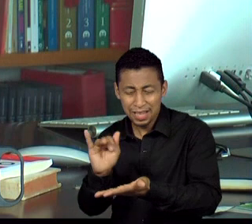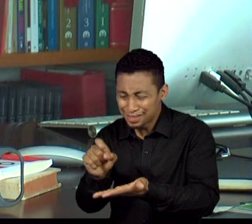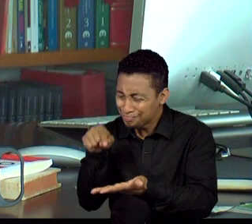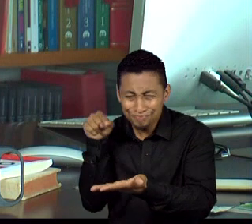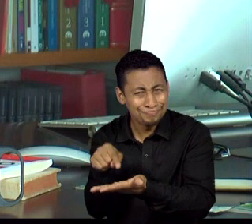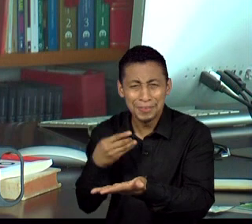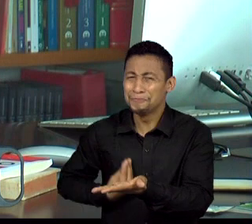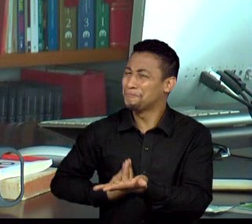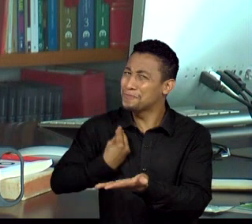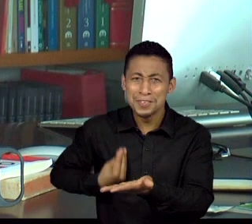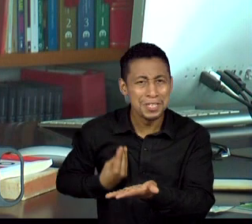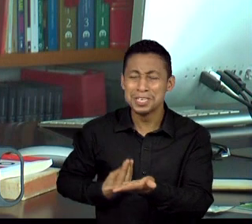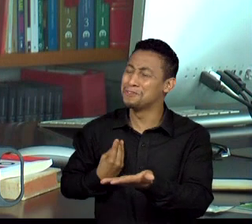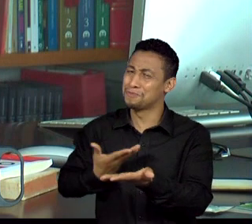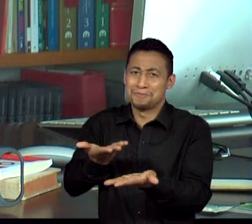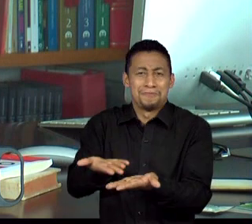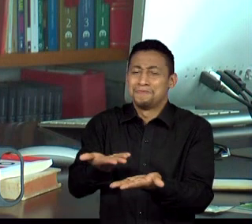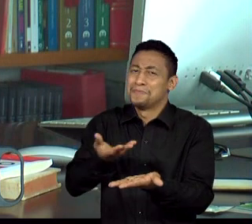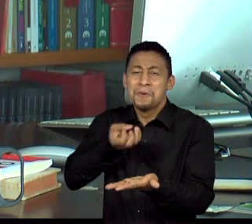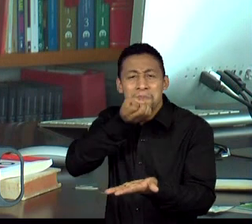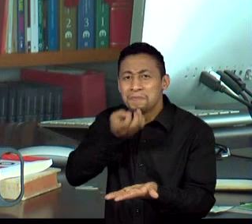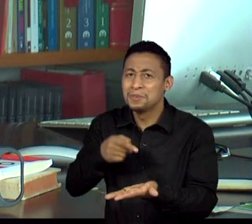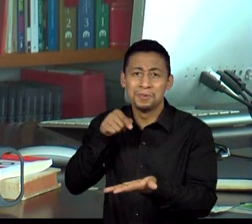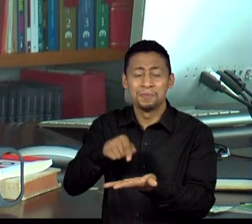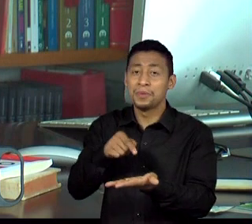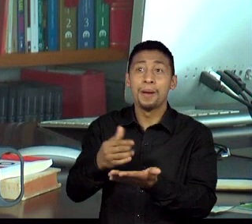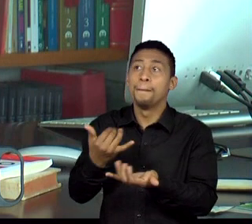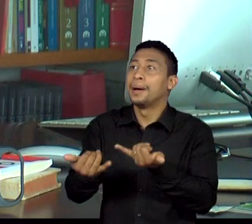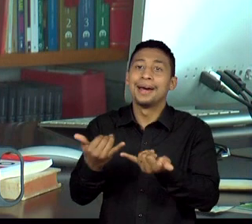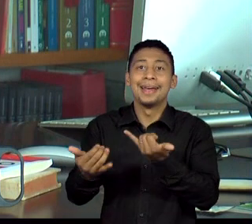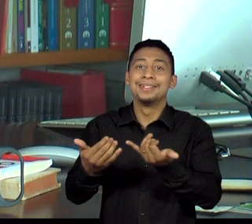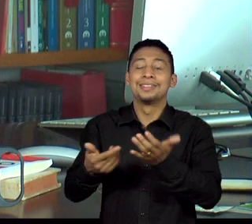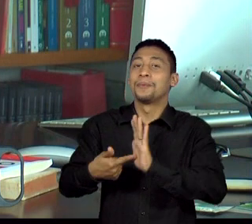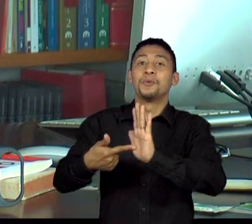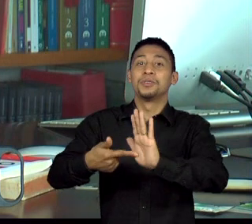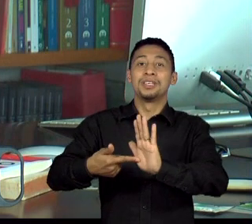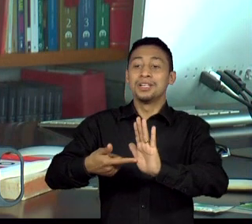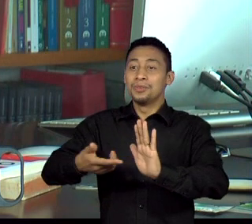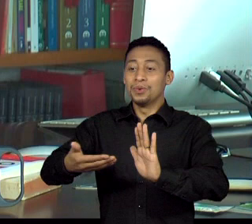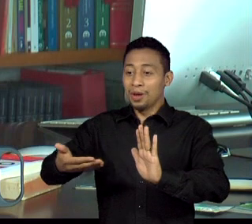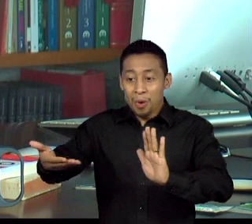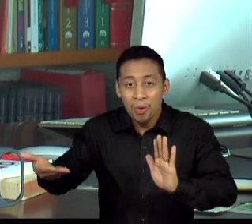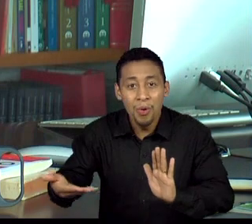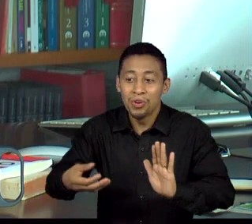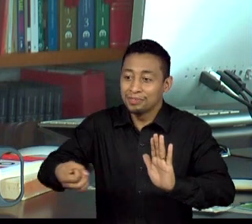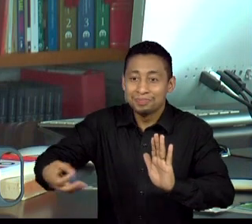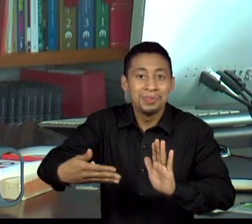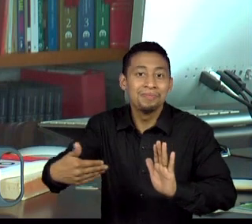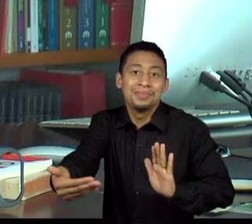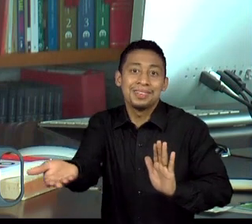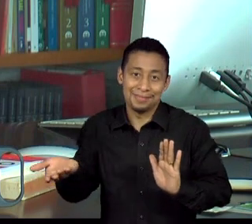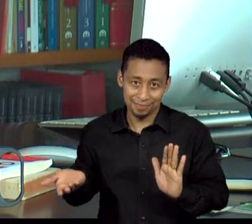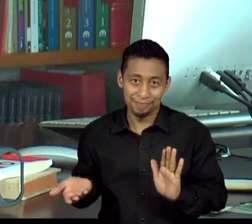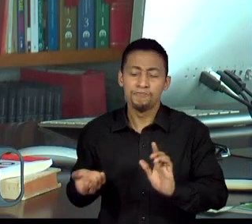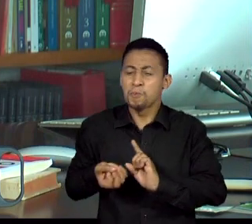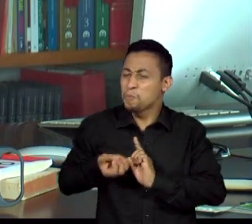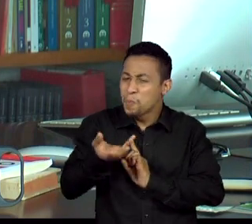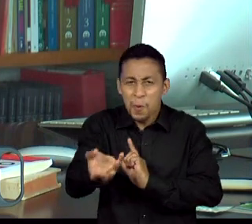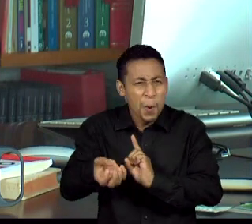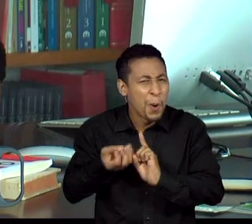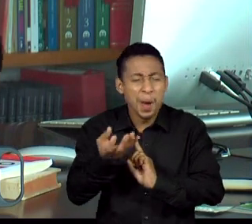imaginar. Parece um rap muitas vezes um rap. Tem uma métrica poética,